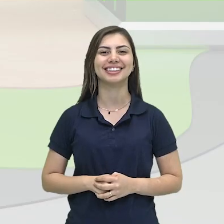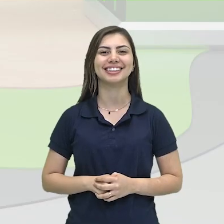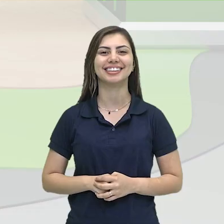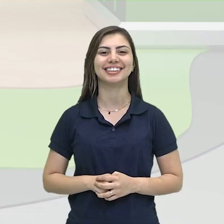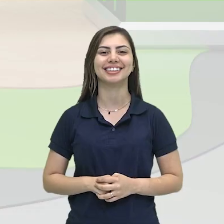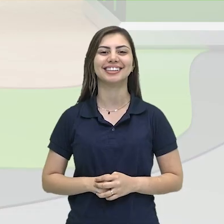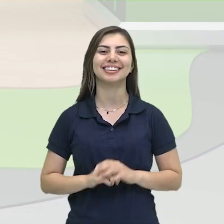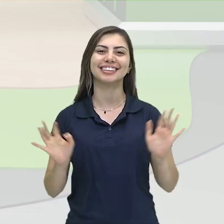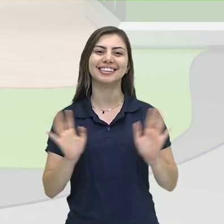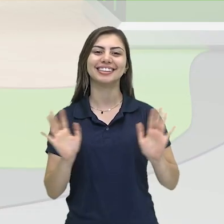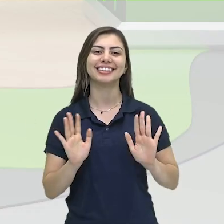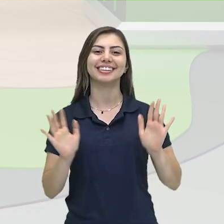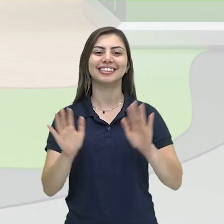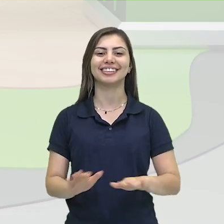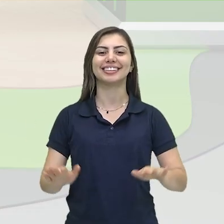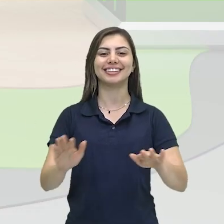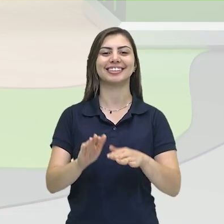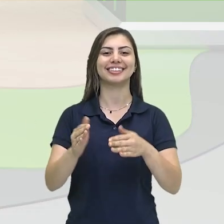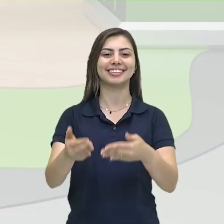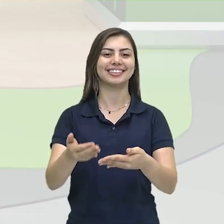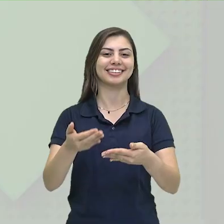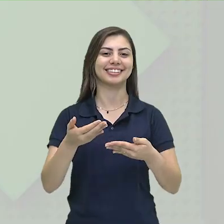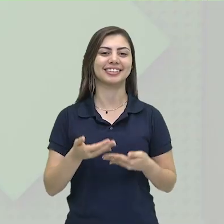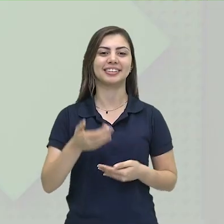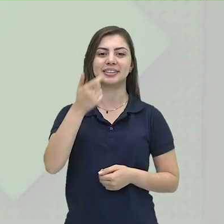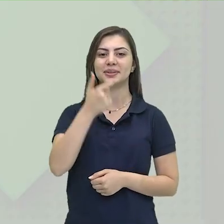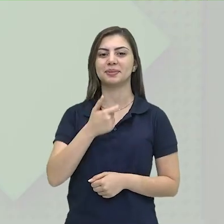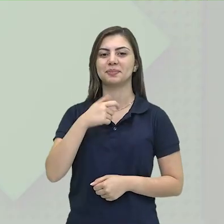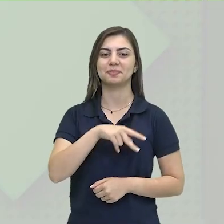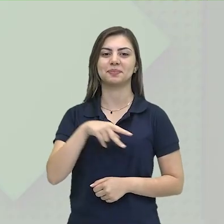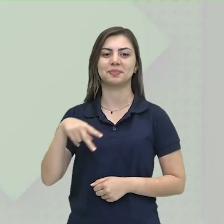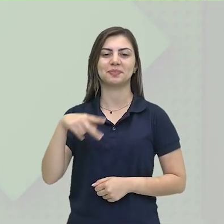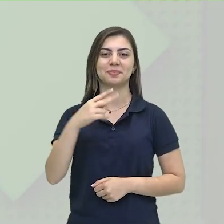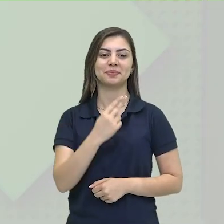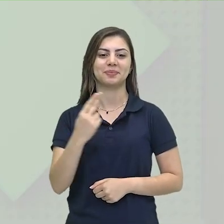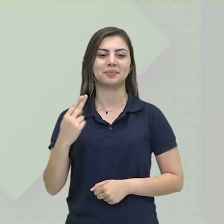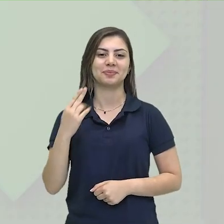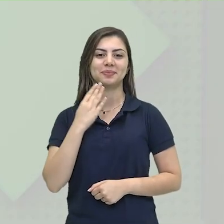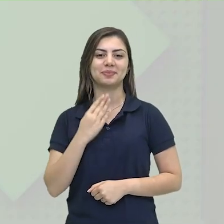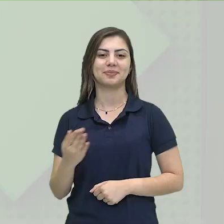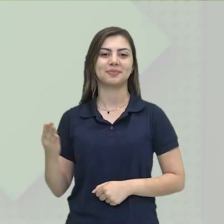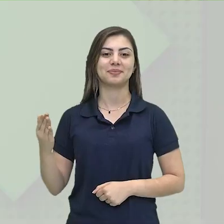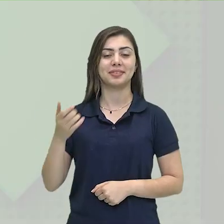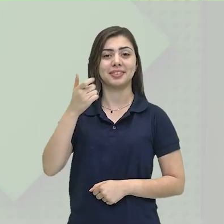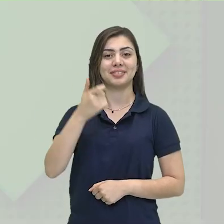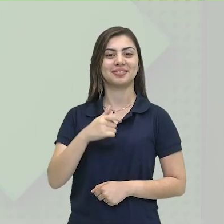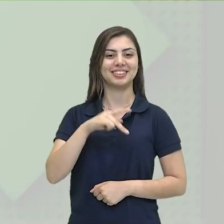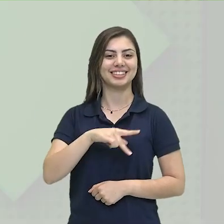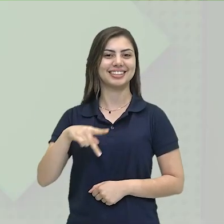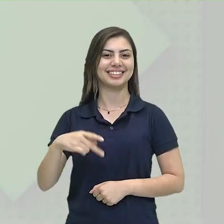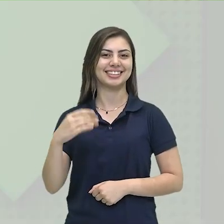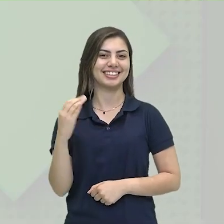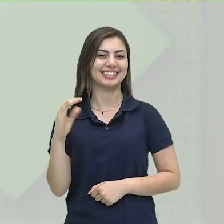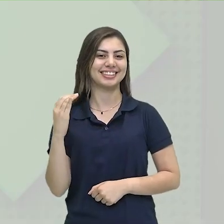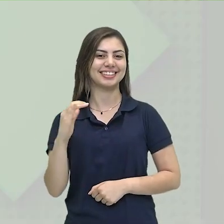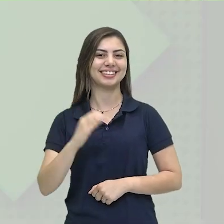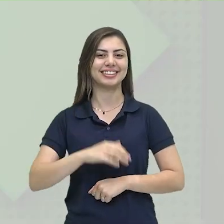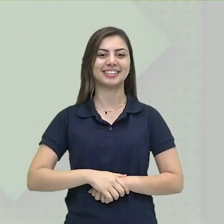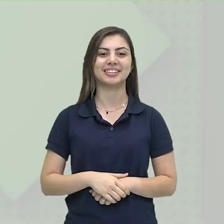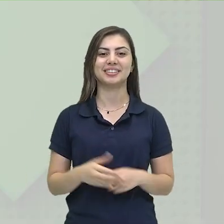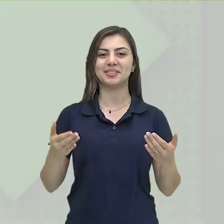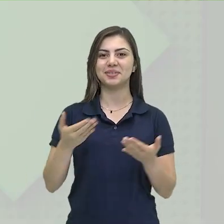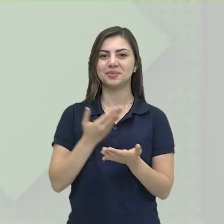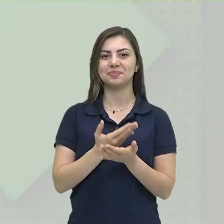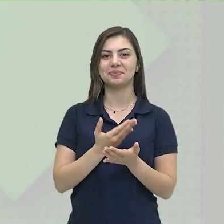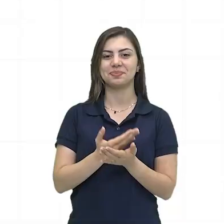Olá, como vão todos? Sejam muito bem-vindos. Eu sou a professora Cristiane Oliveira, sua professora de Ciências, e vamos conhecer